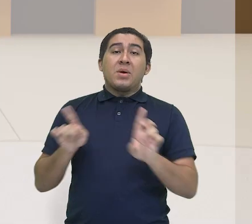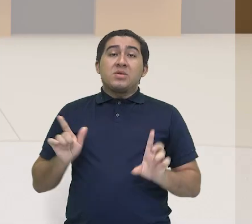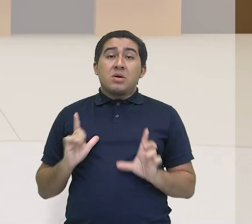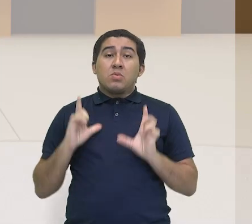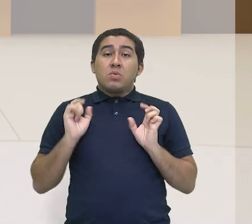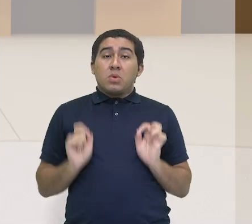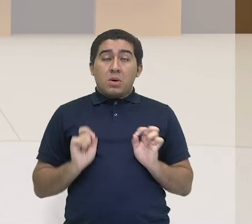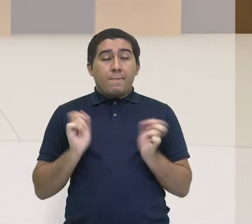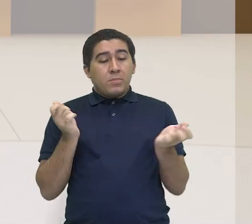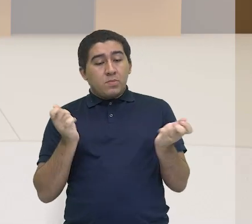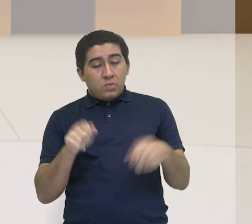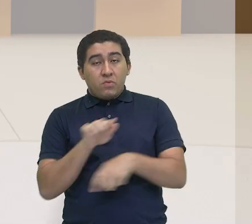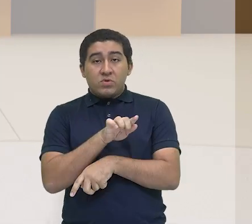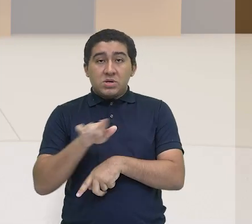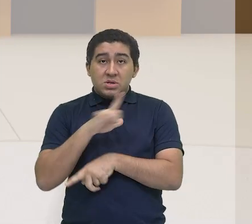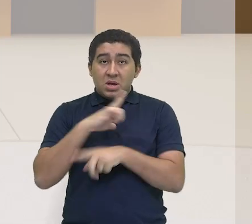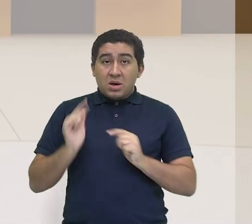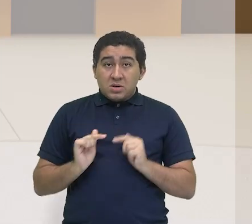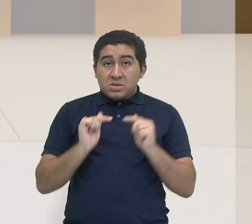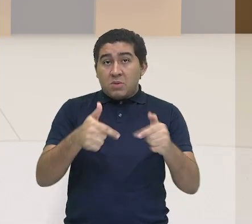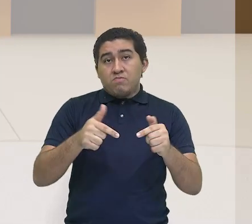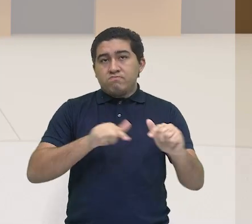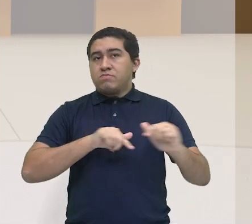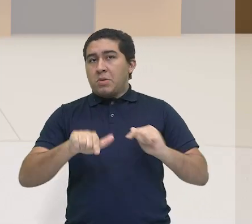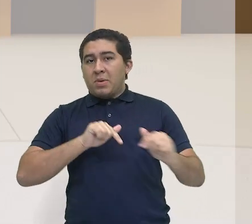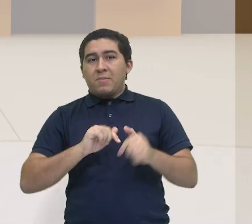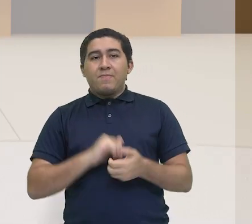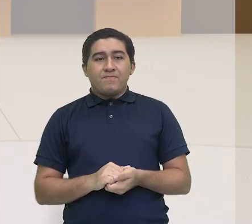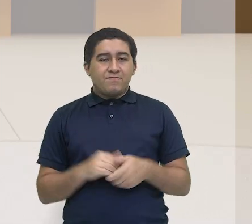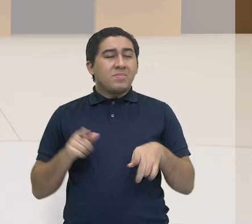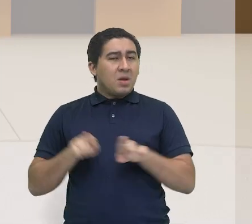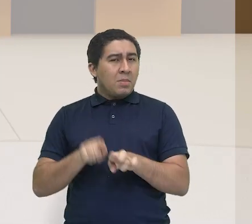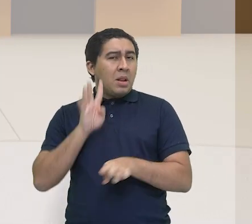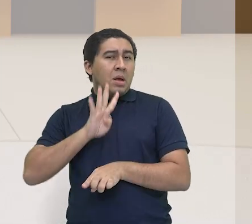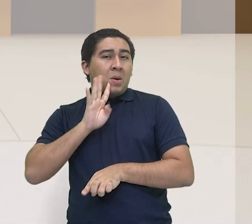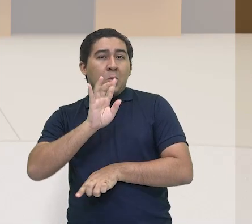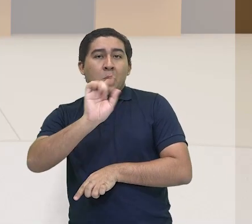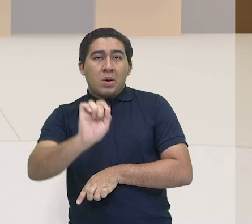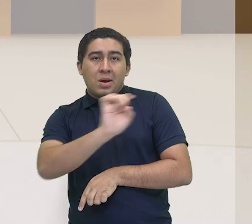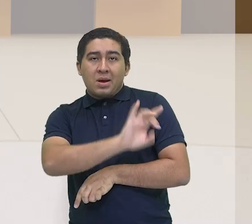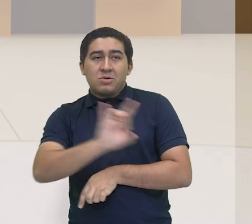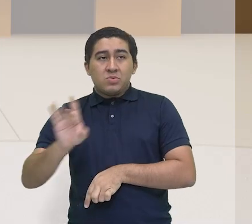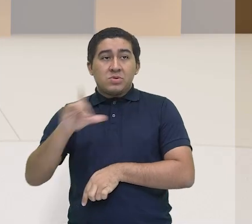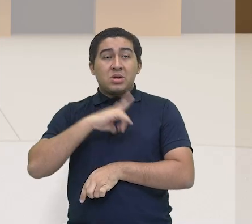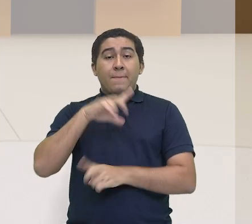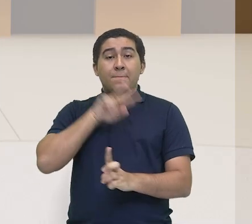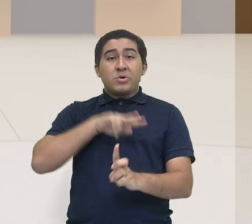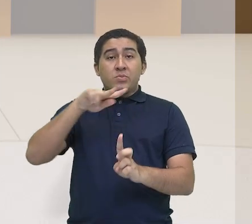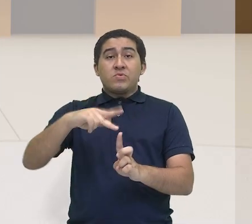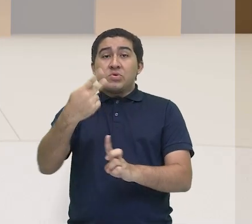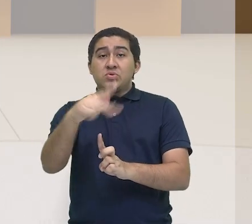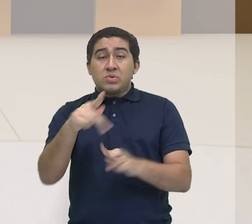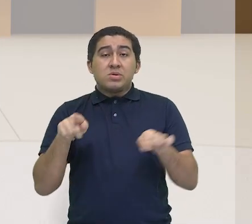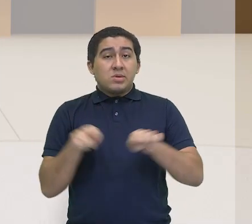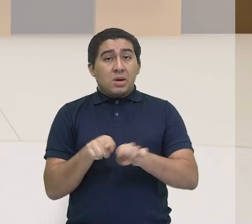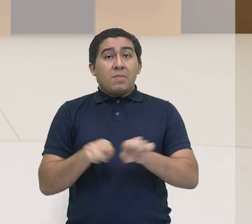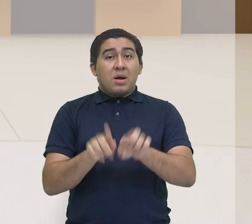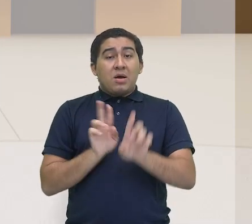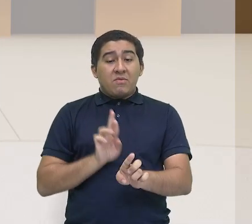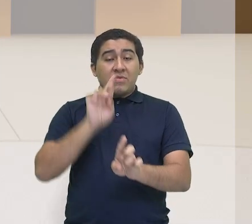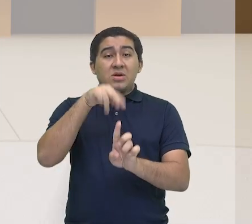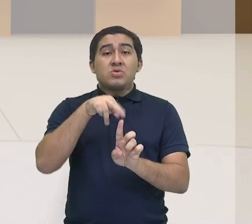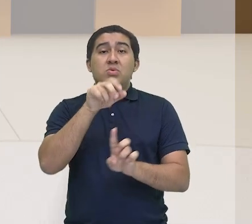você precisa ter ali a atividade. Não é isso, professora Marta? E o mais legal é que cada um trouxe a sua perspectiva também a partir da